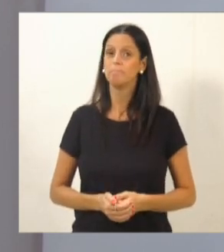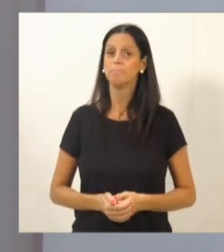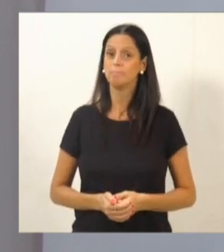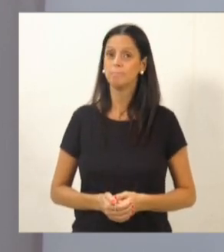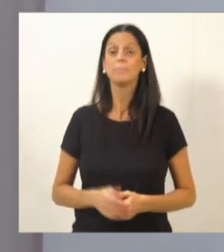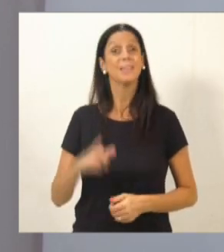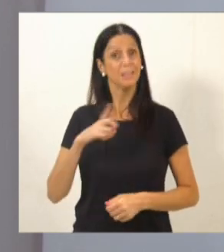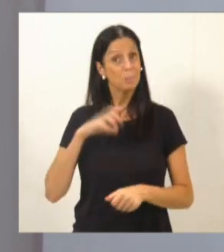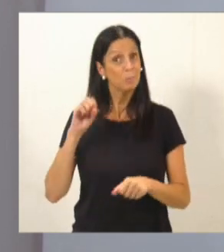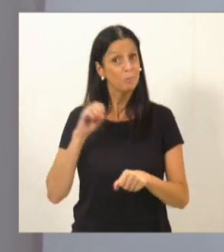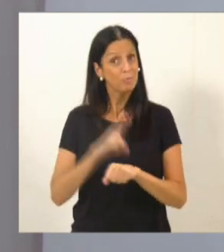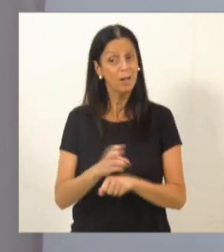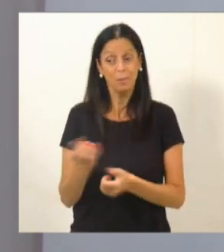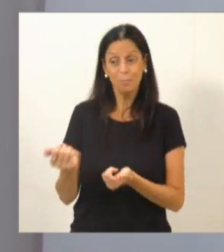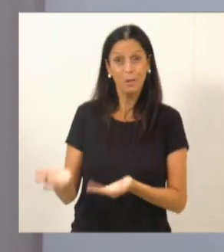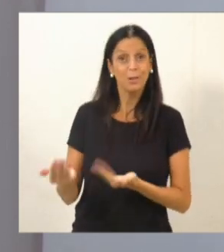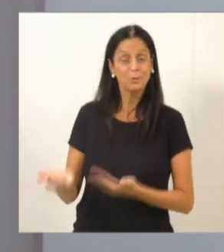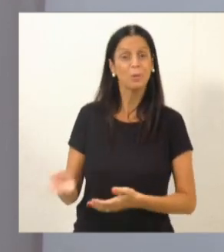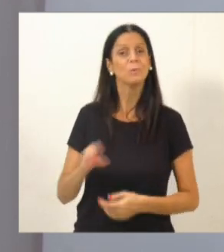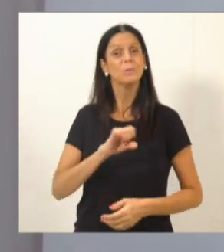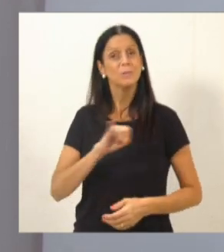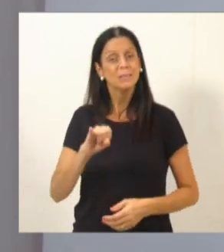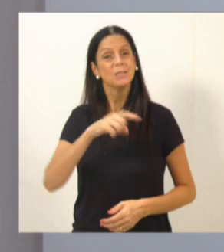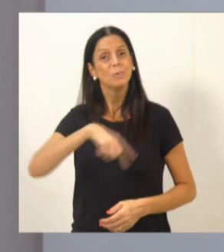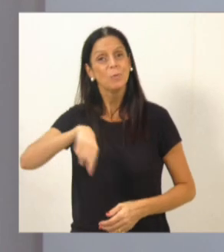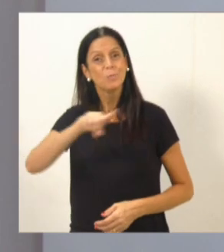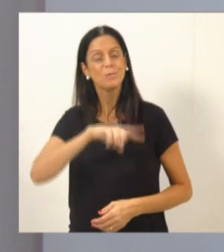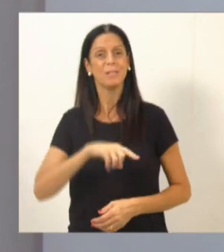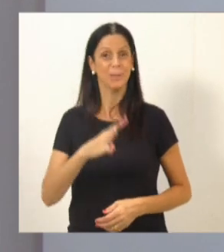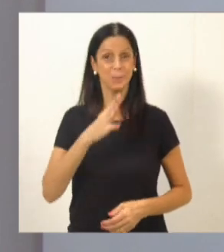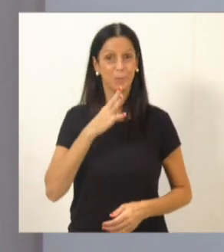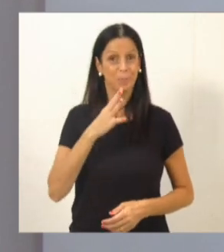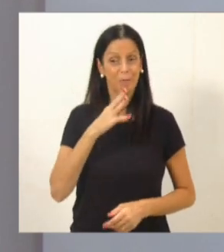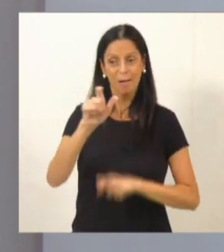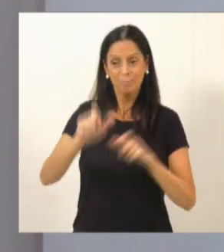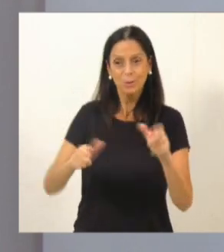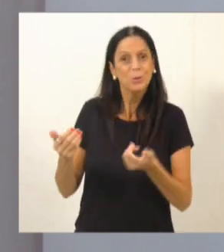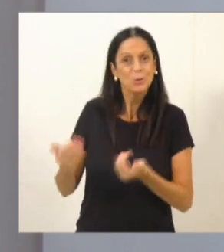vagas para jovens. Então, se puderem convidar esses jovens das suas